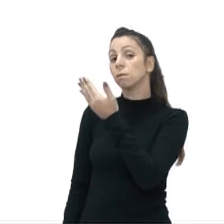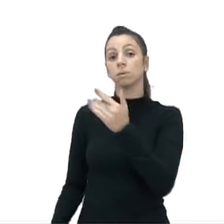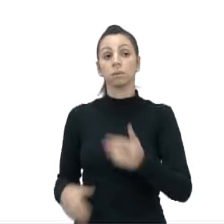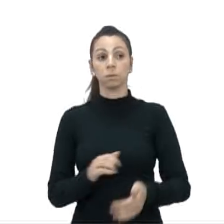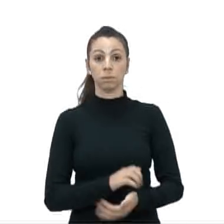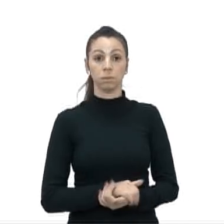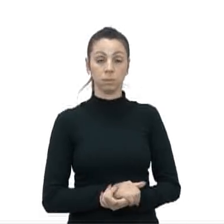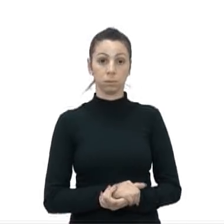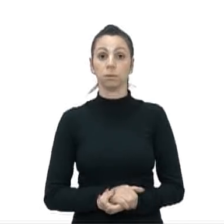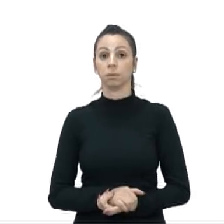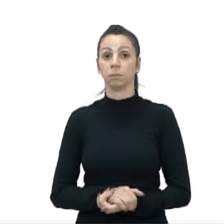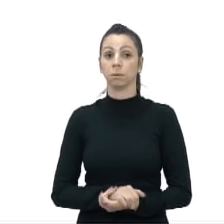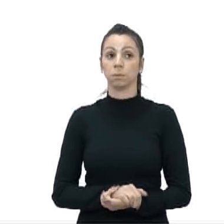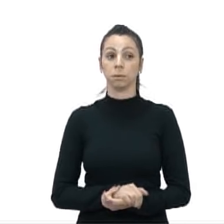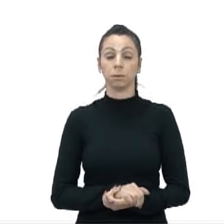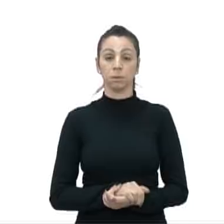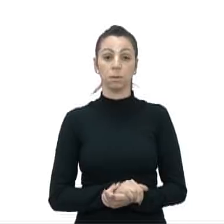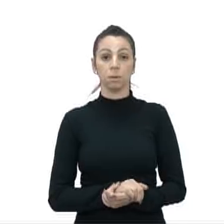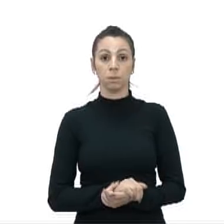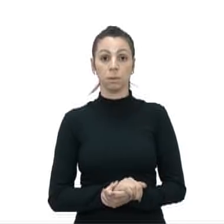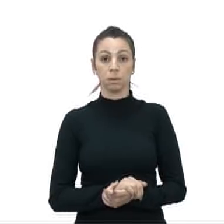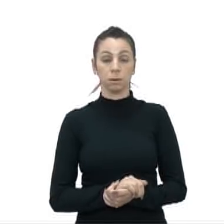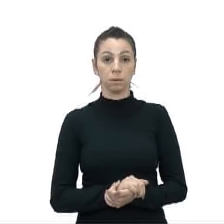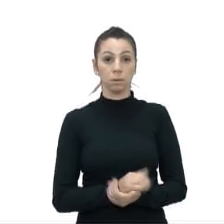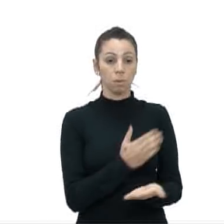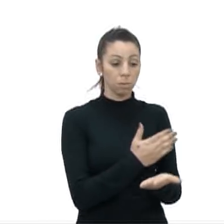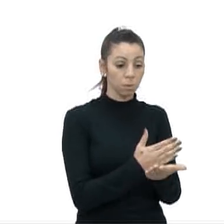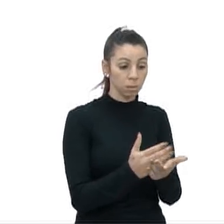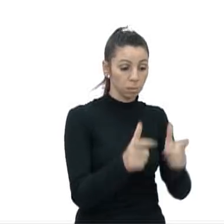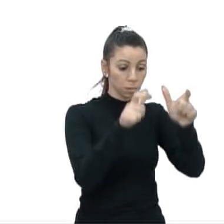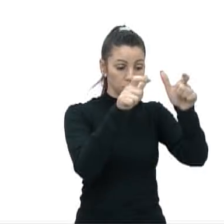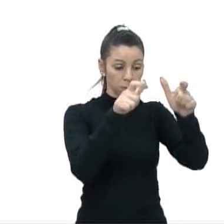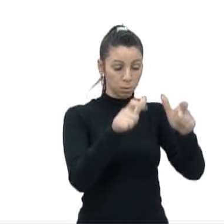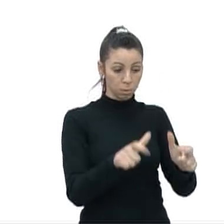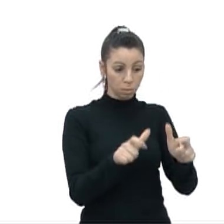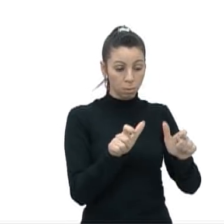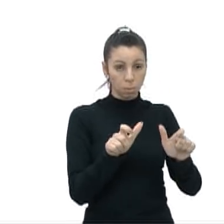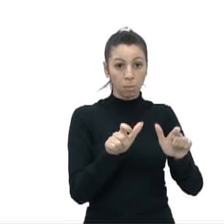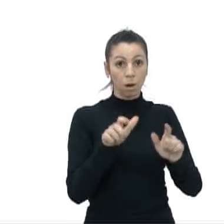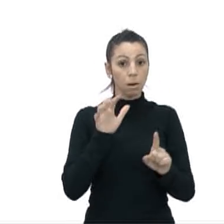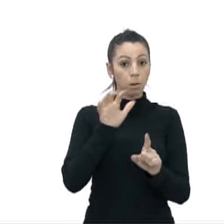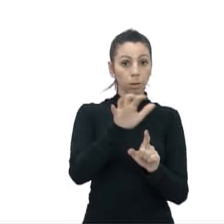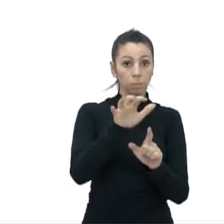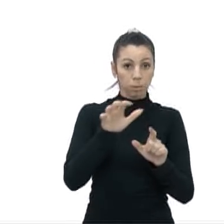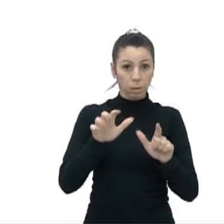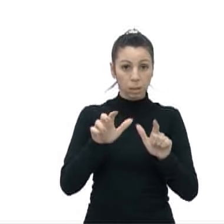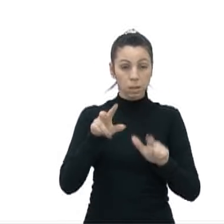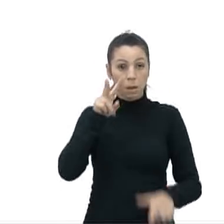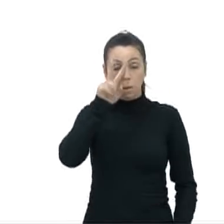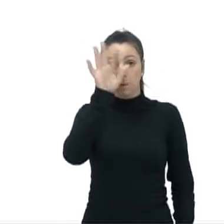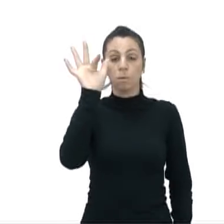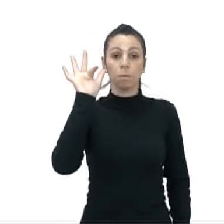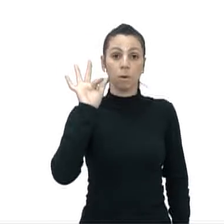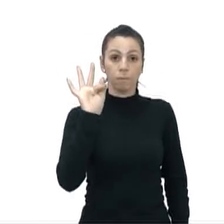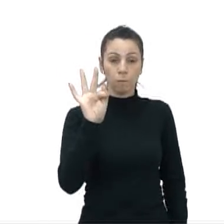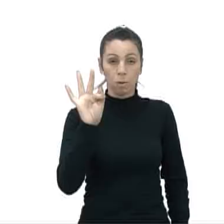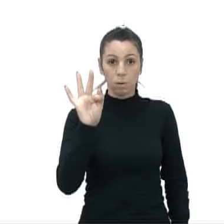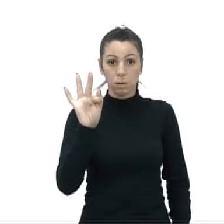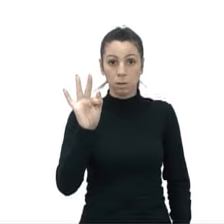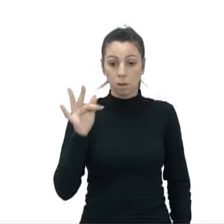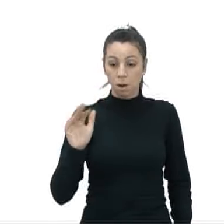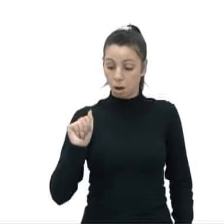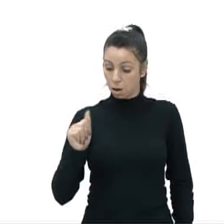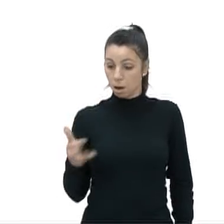ponto material de massa m é submetido a uma ação de uma força resultante, ela adquire uma aceleração, cuja